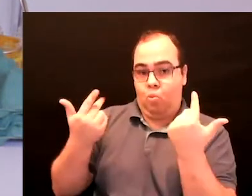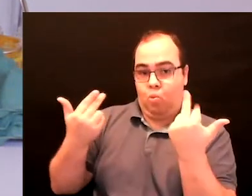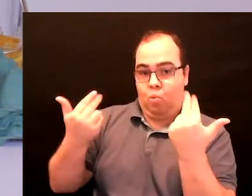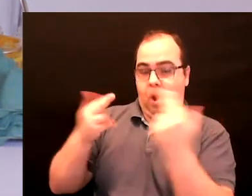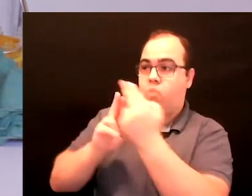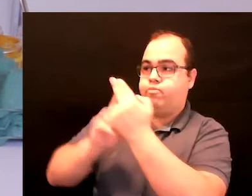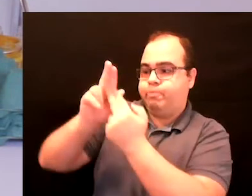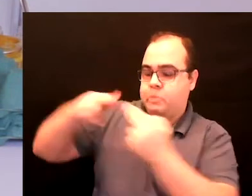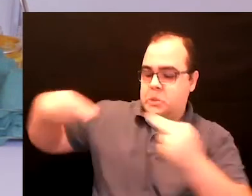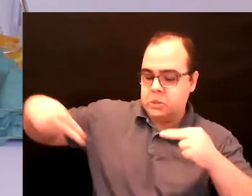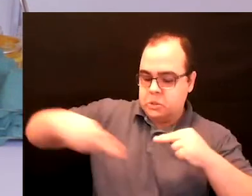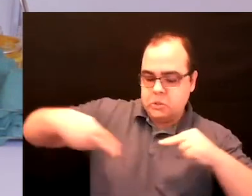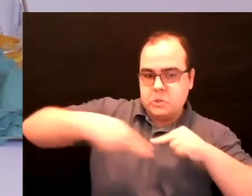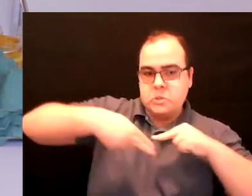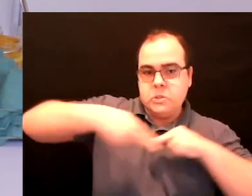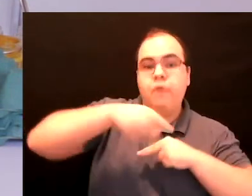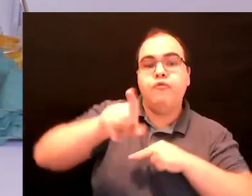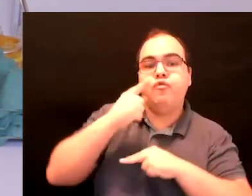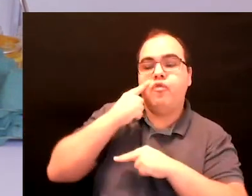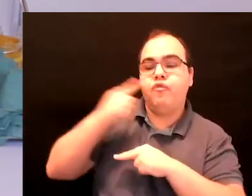cortar da forma que eu cortei essa aqui, tá?